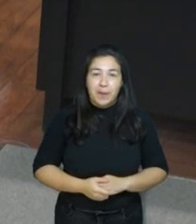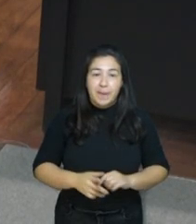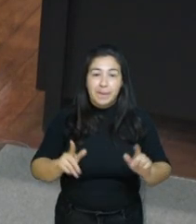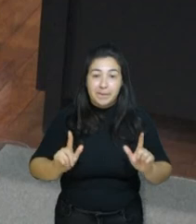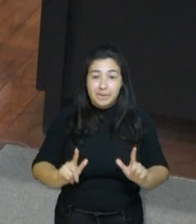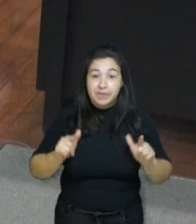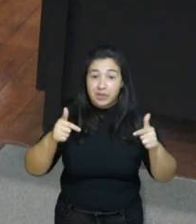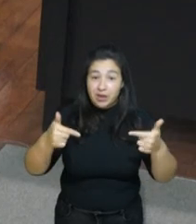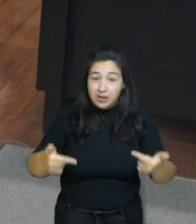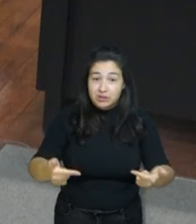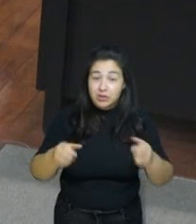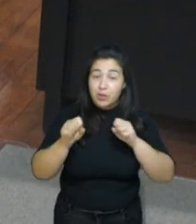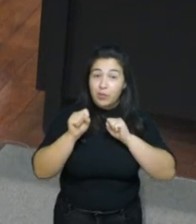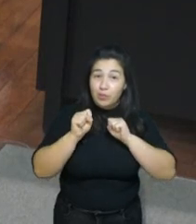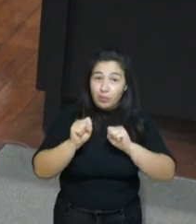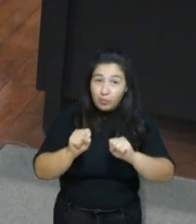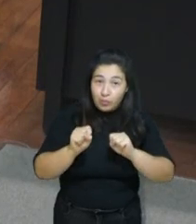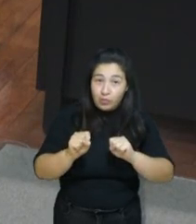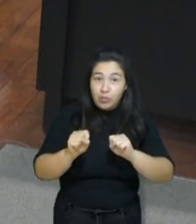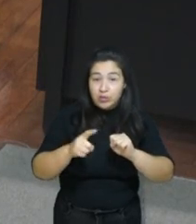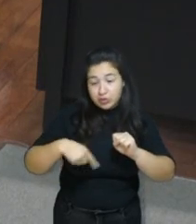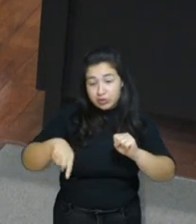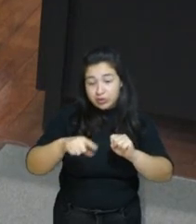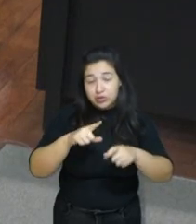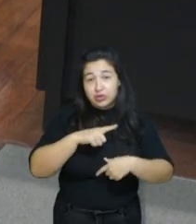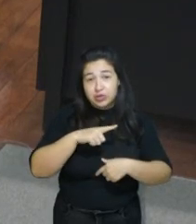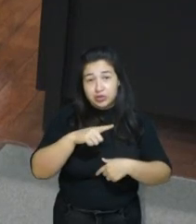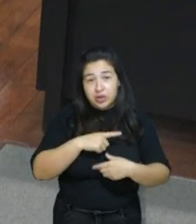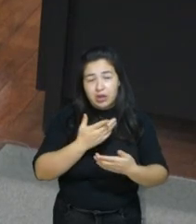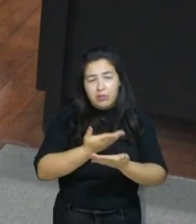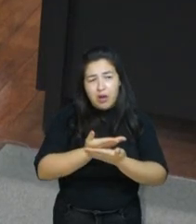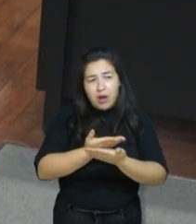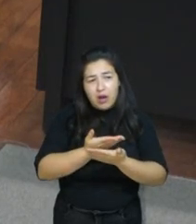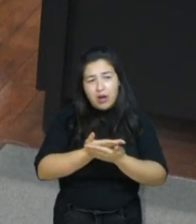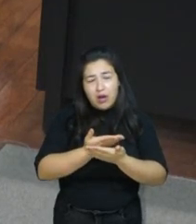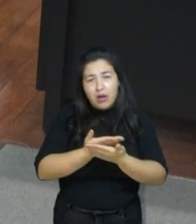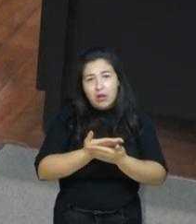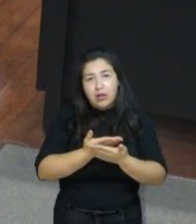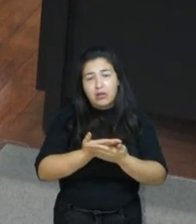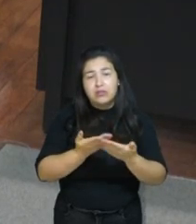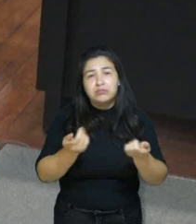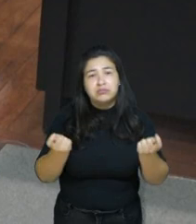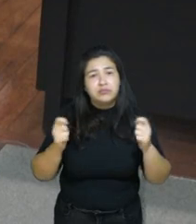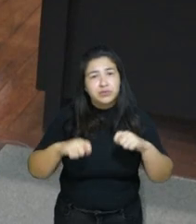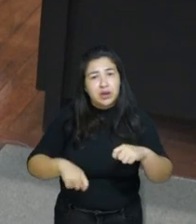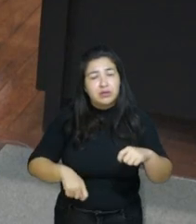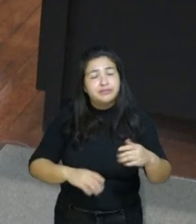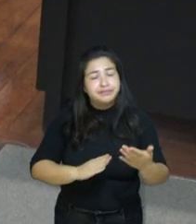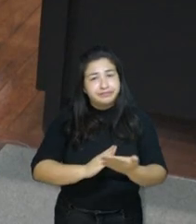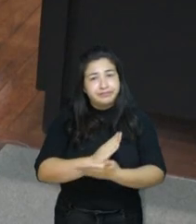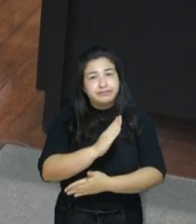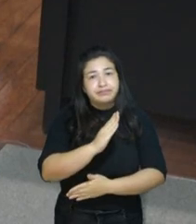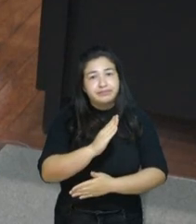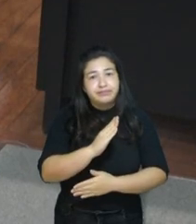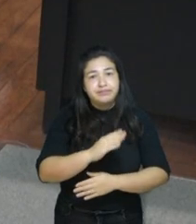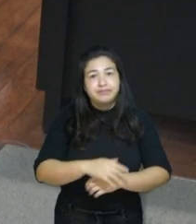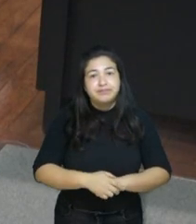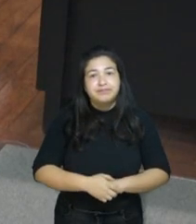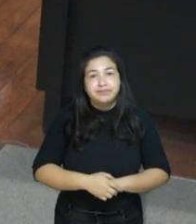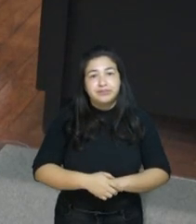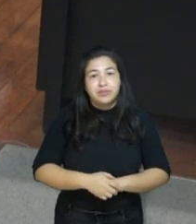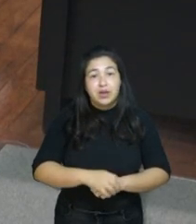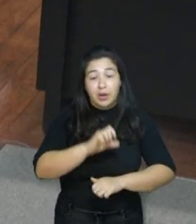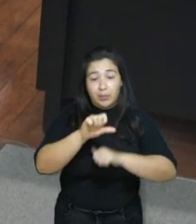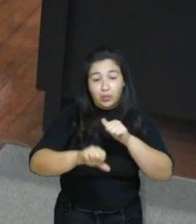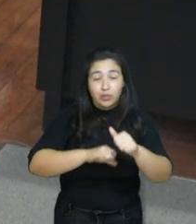ações possíveis que a gente tenha nas nossas mãos para avançar essa agenda aí das